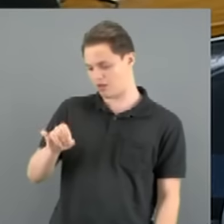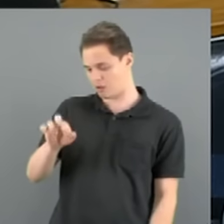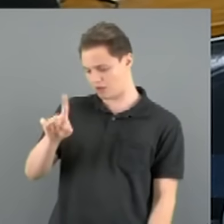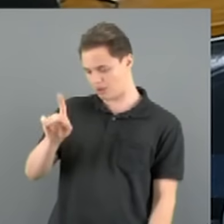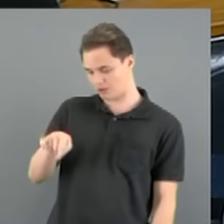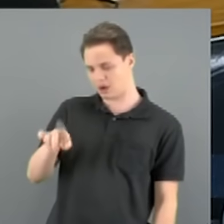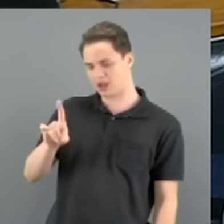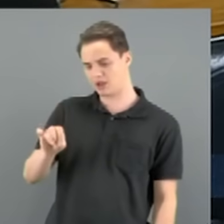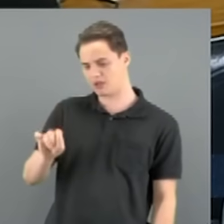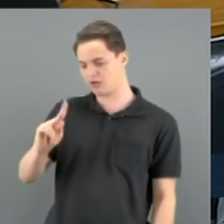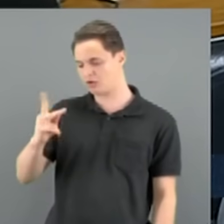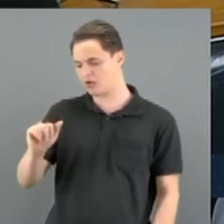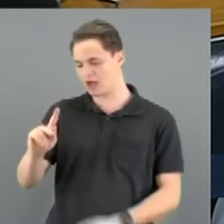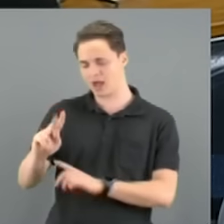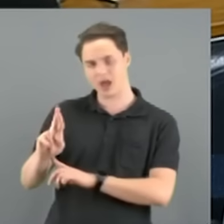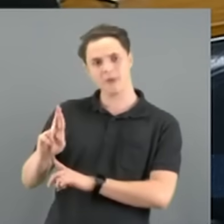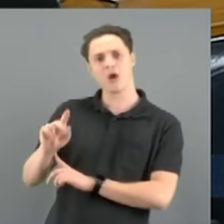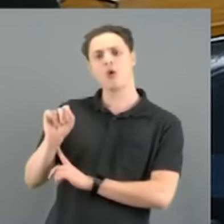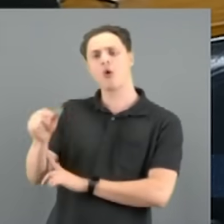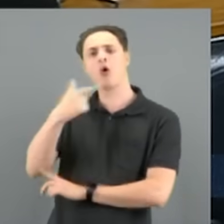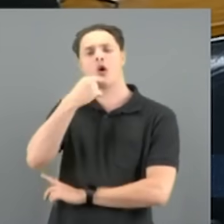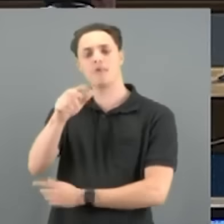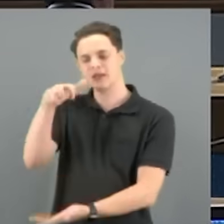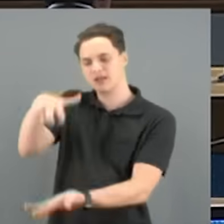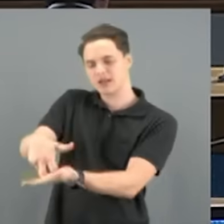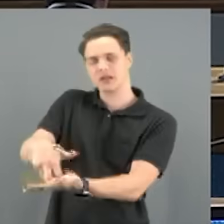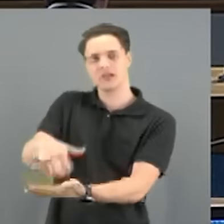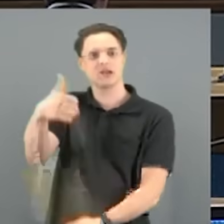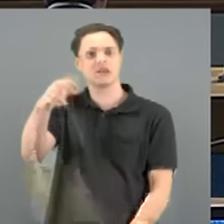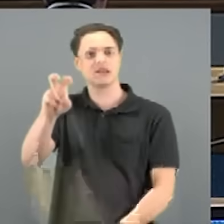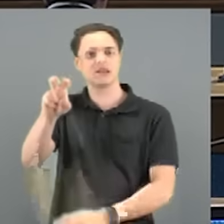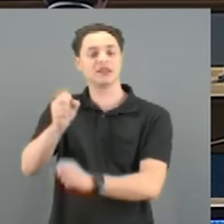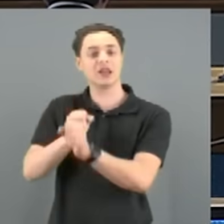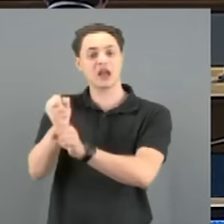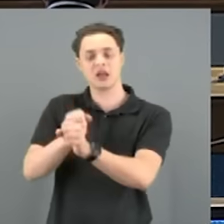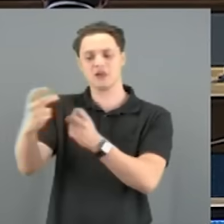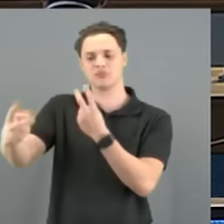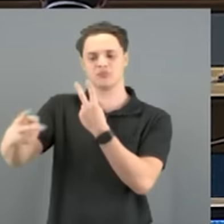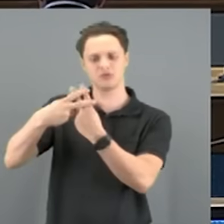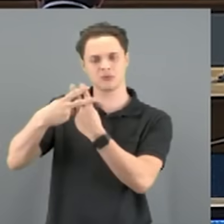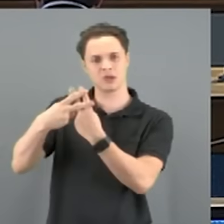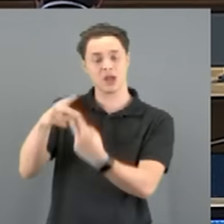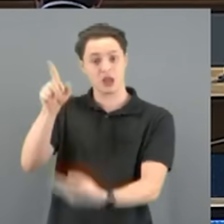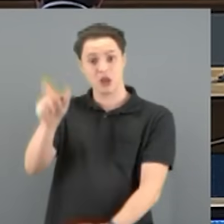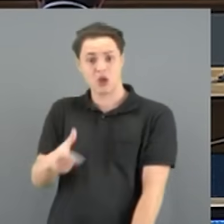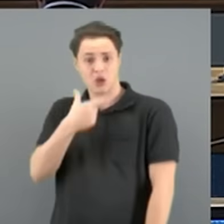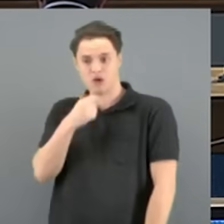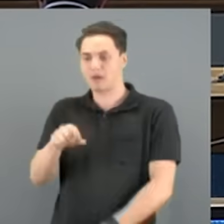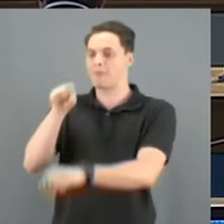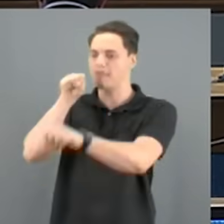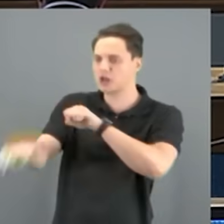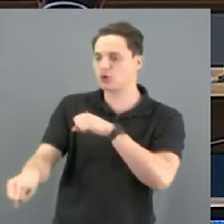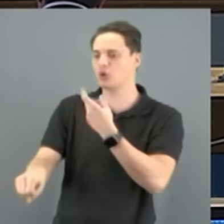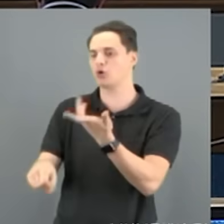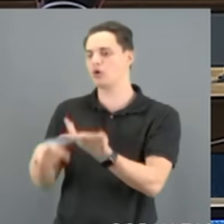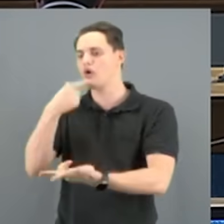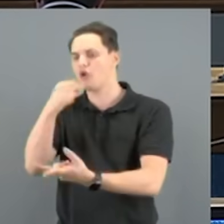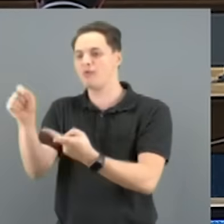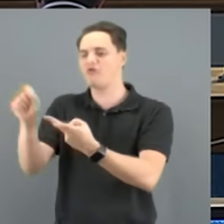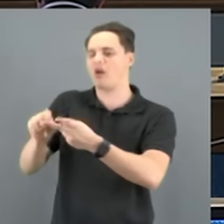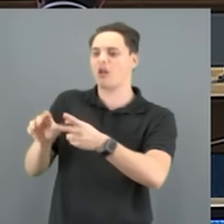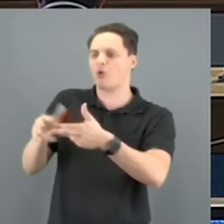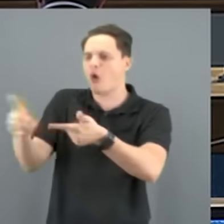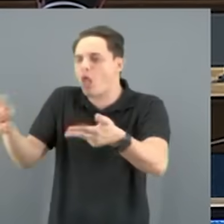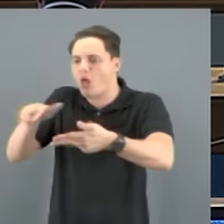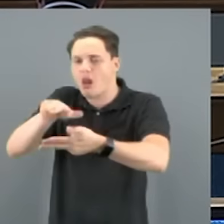criminosa ele tomou 15 anos de cadeia você não deu Magno Malta menos do que o do Aécio que veio aqui dentro